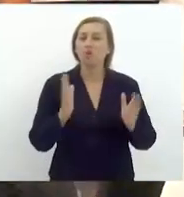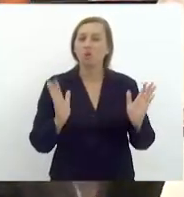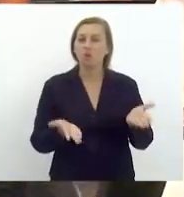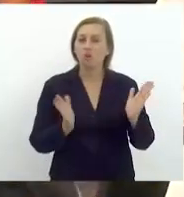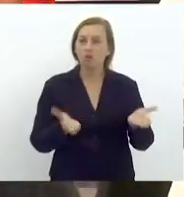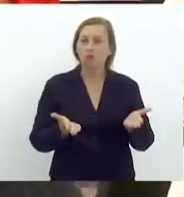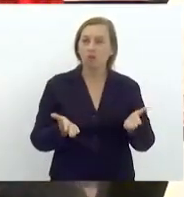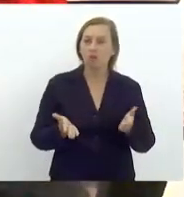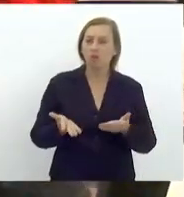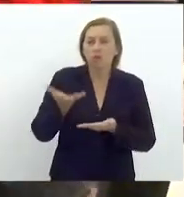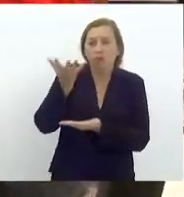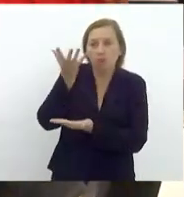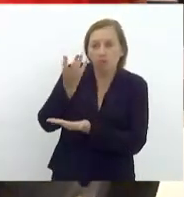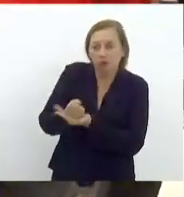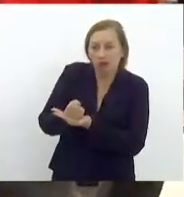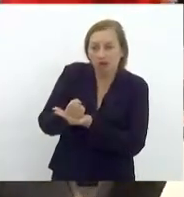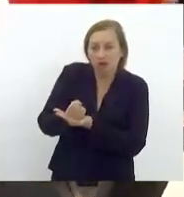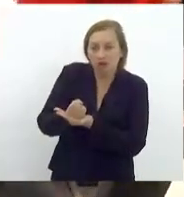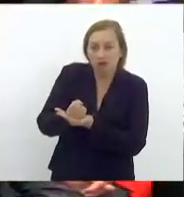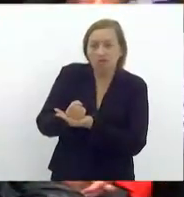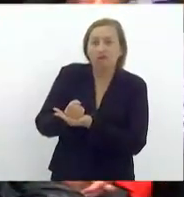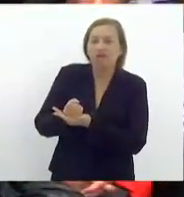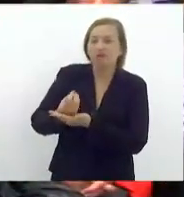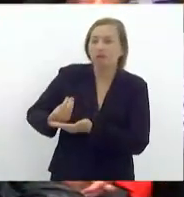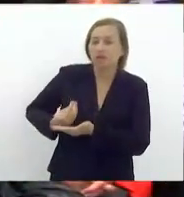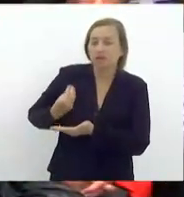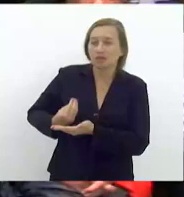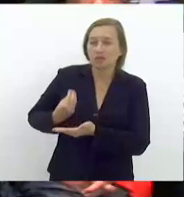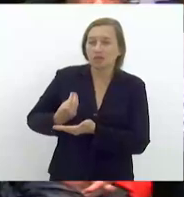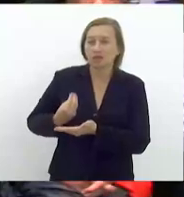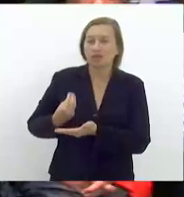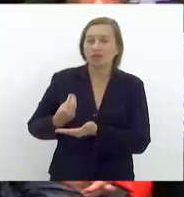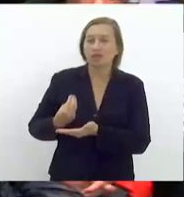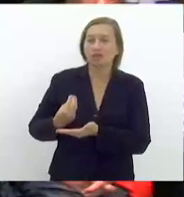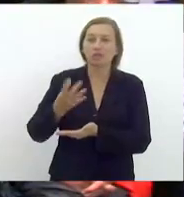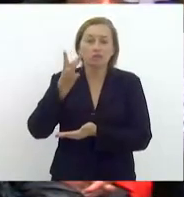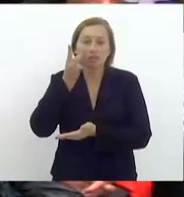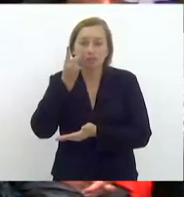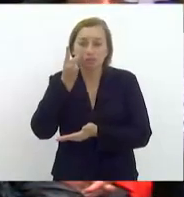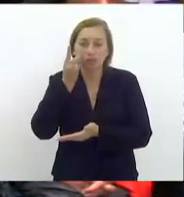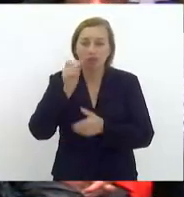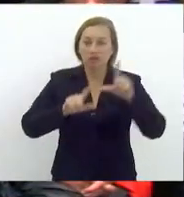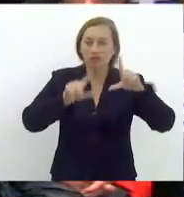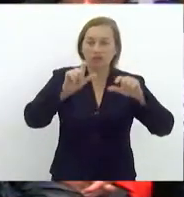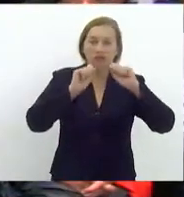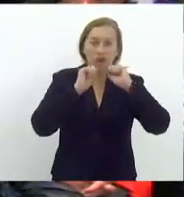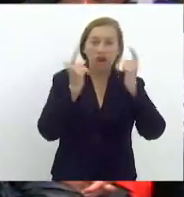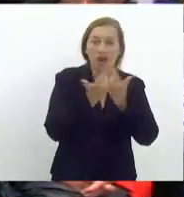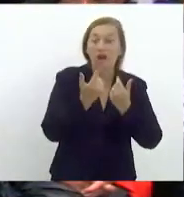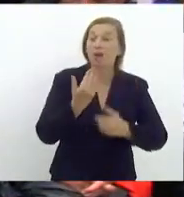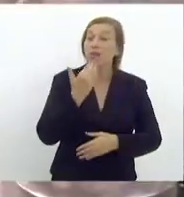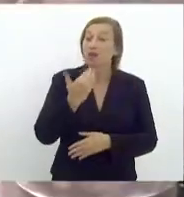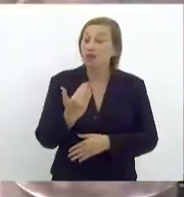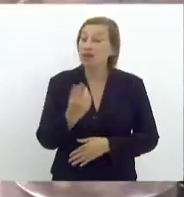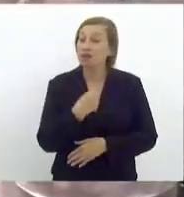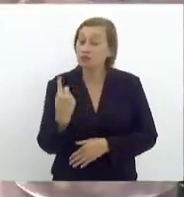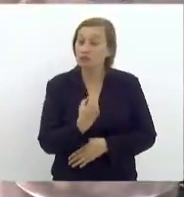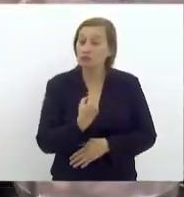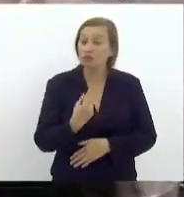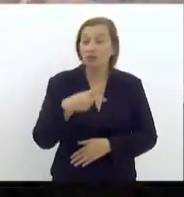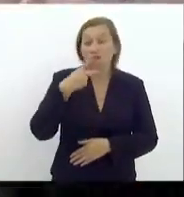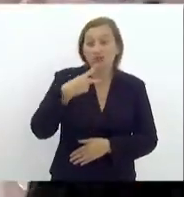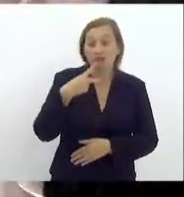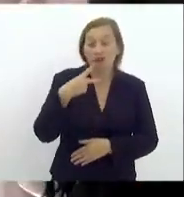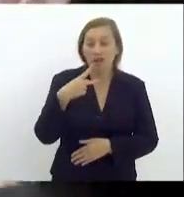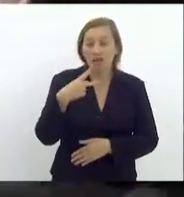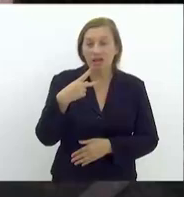aqui tá sendo gravado e também transmitido pelos canais da alerj uma das coisas que eles nos pediram é que a gente fale com três